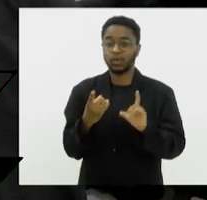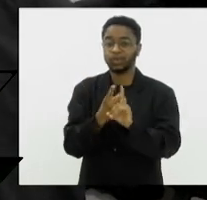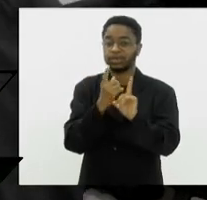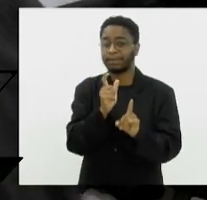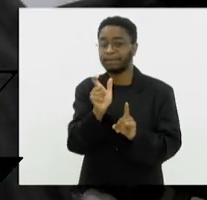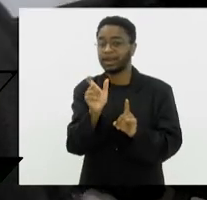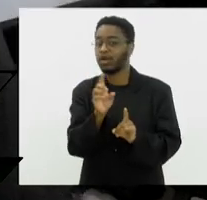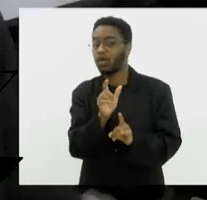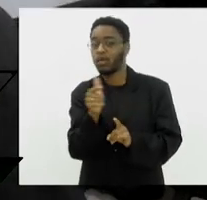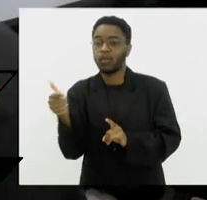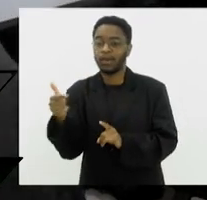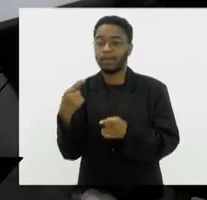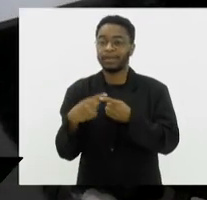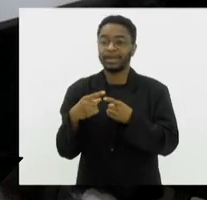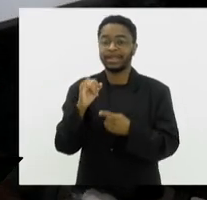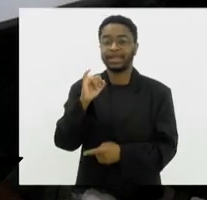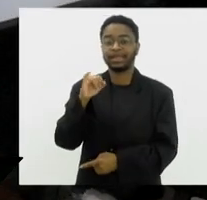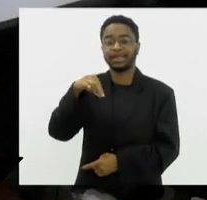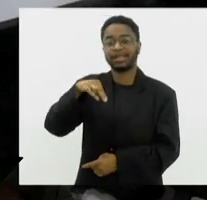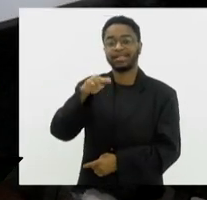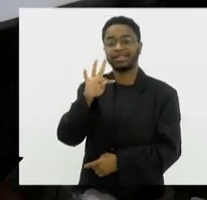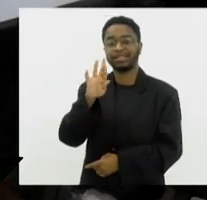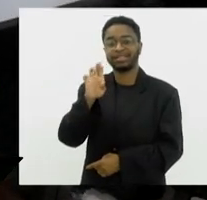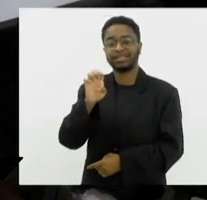Porque era intrépida